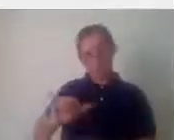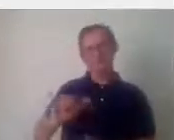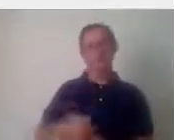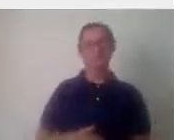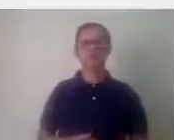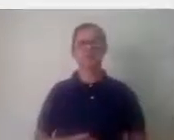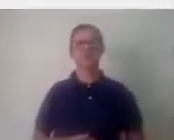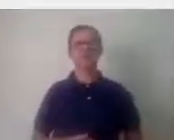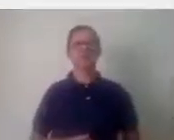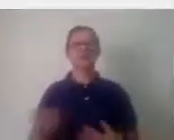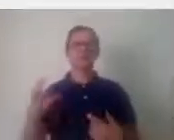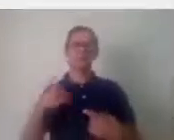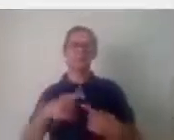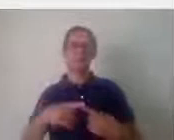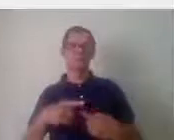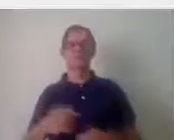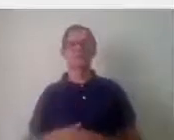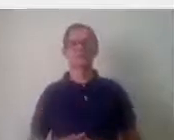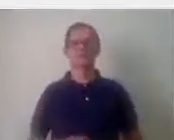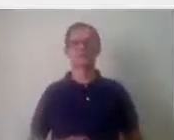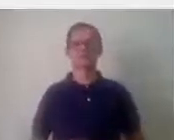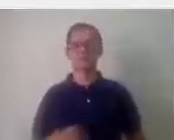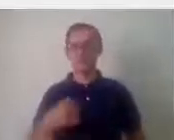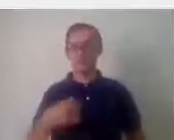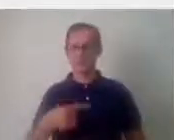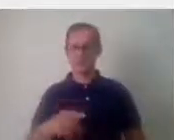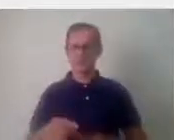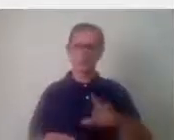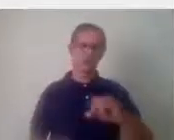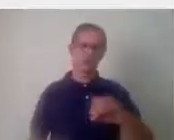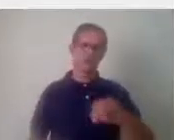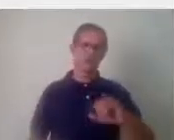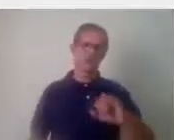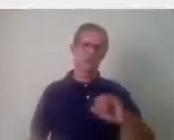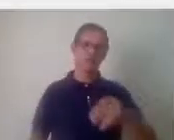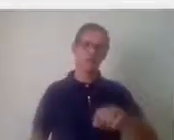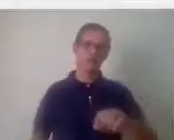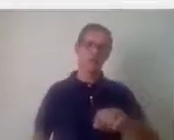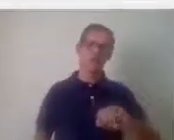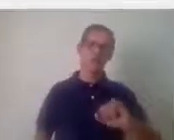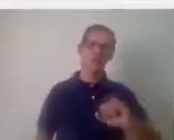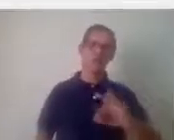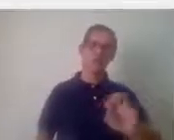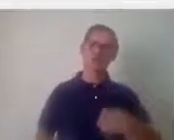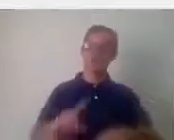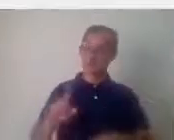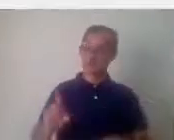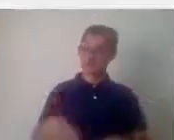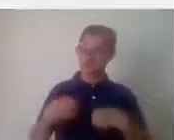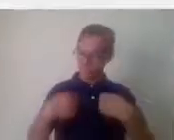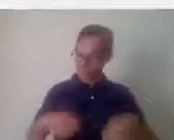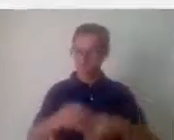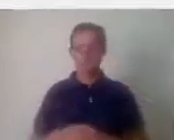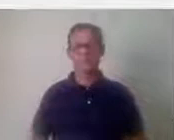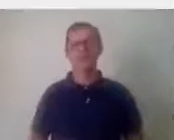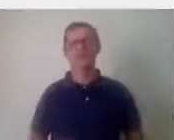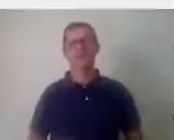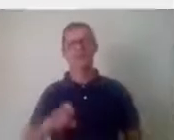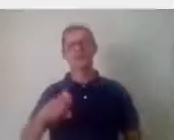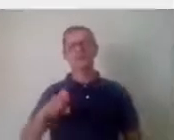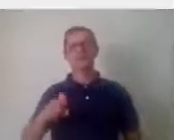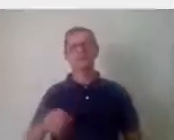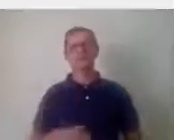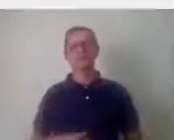em relação a y, professora? Porque o seu limite de integração, ele depende de